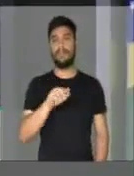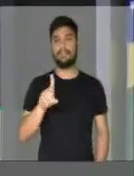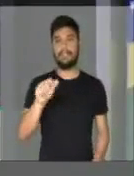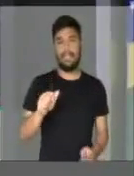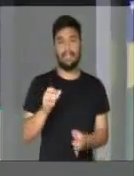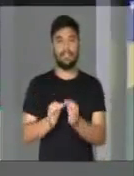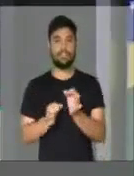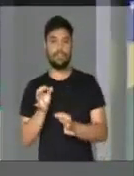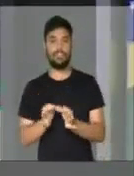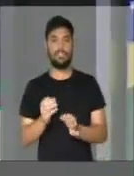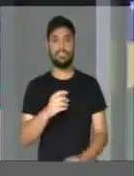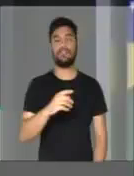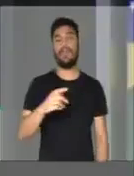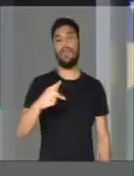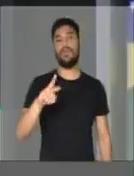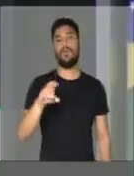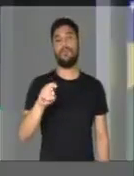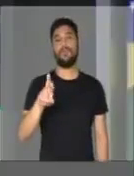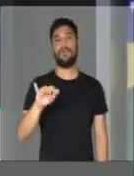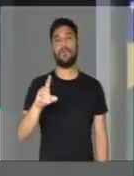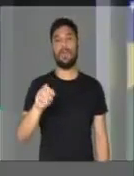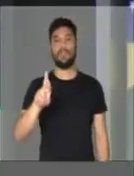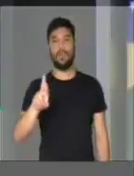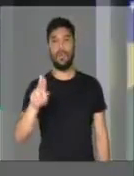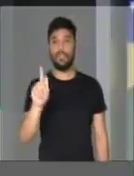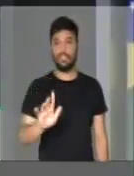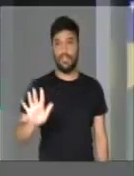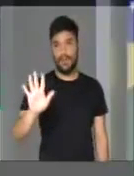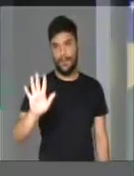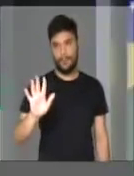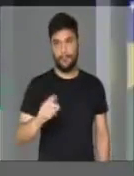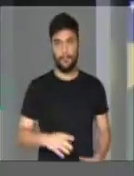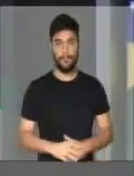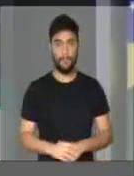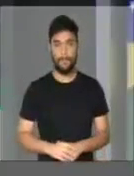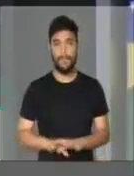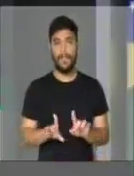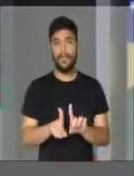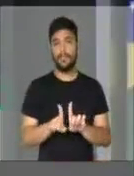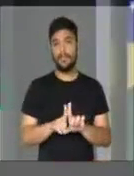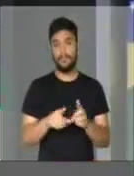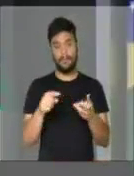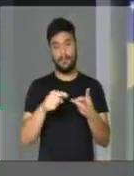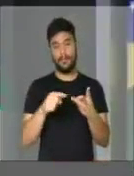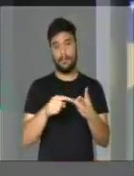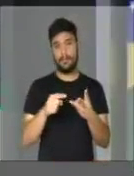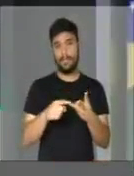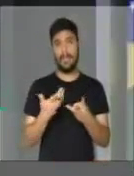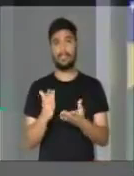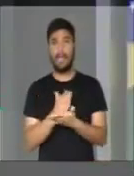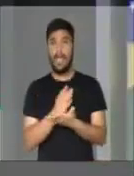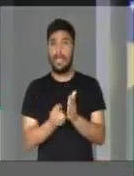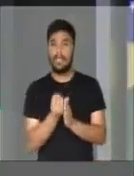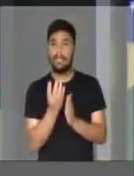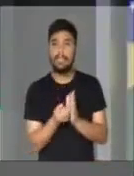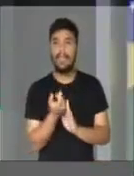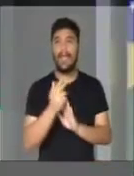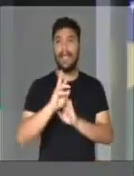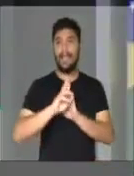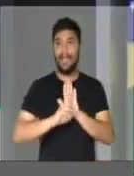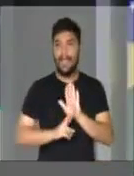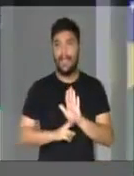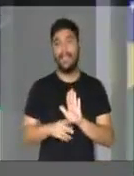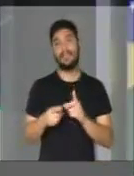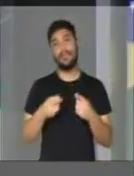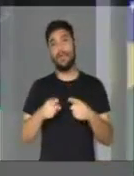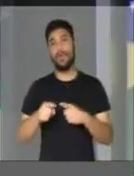da Fazenda, da Justiça e o Procurador-Geral da República. E item 3, negociação de flexibilização de medidas